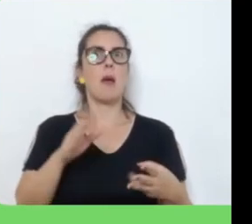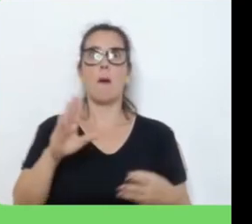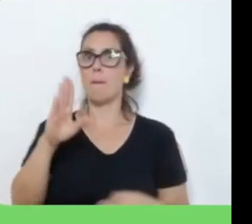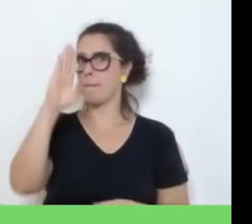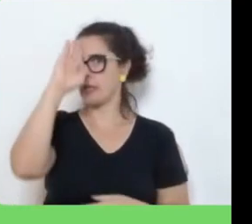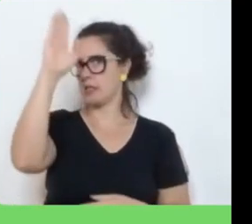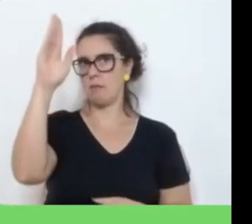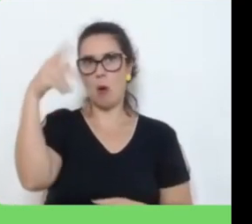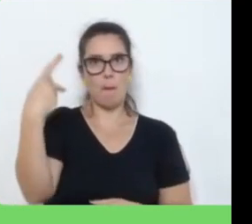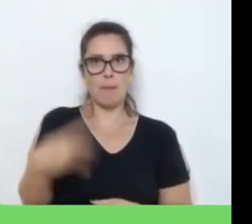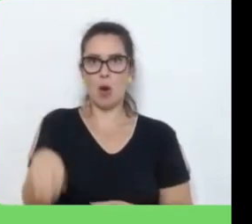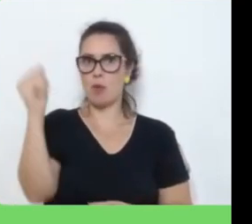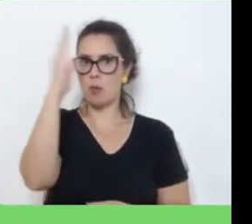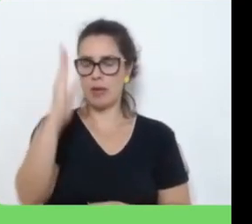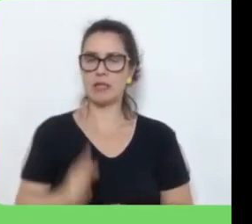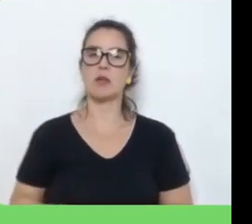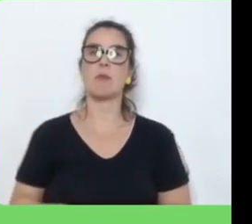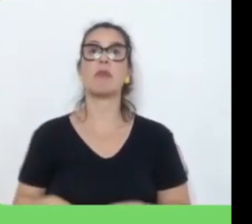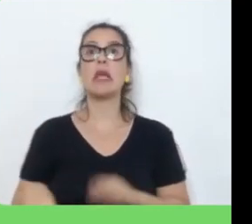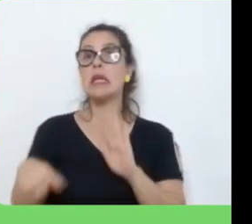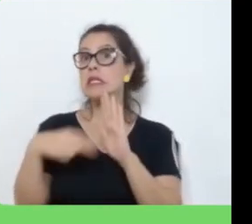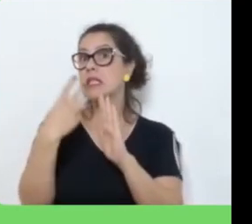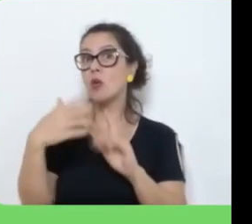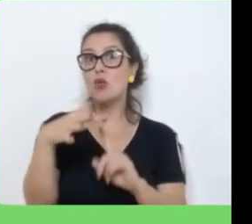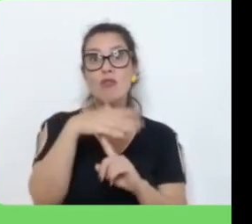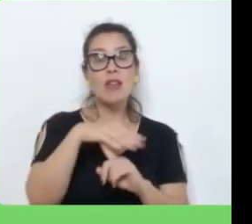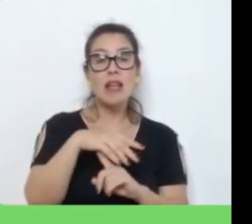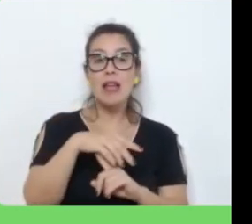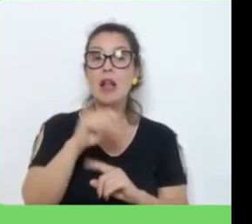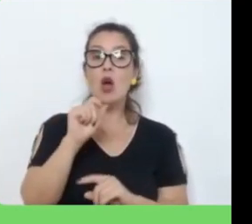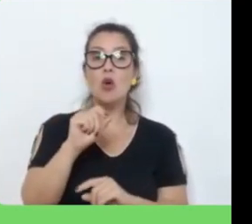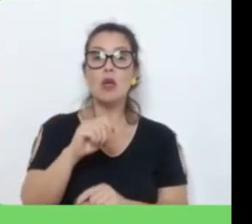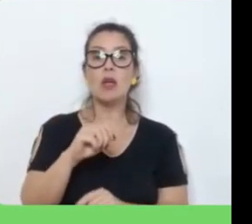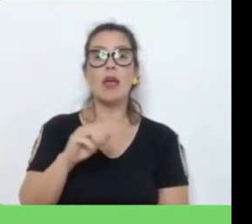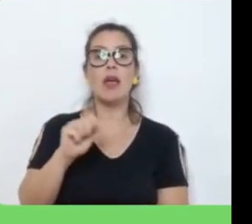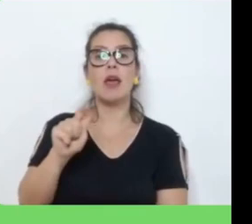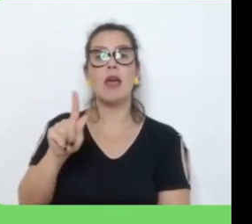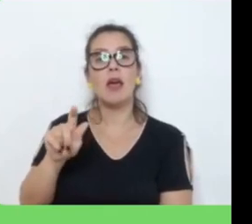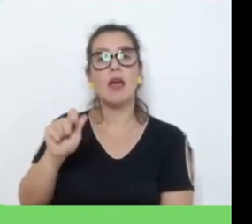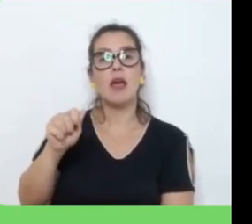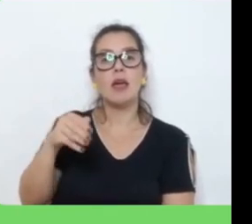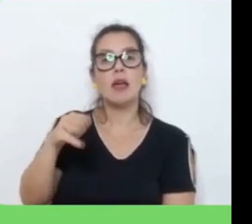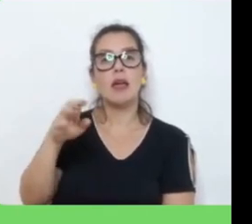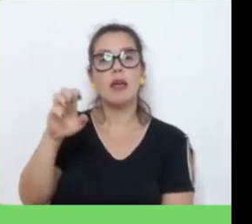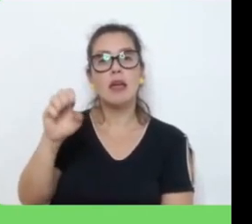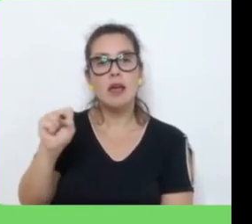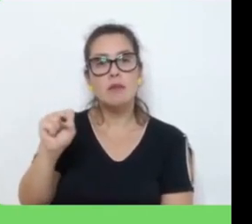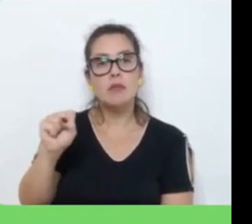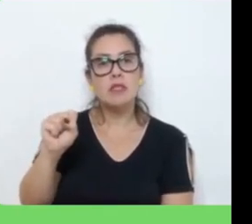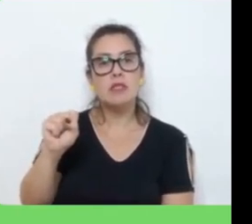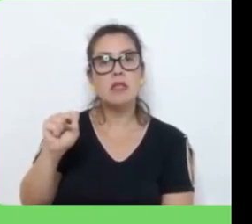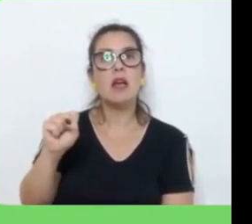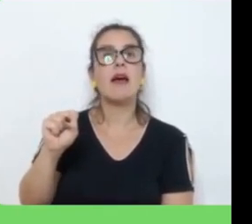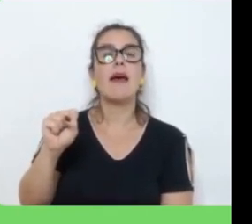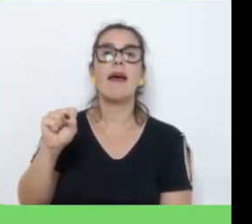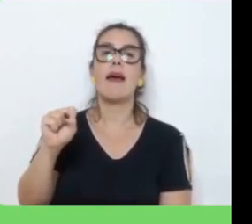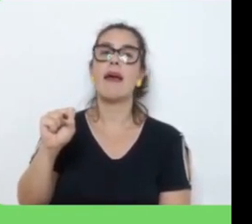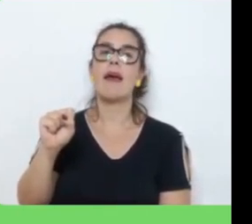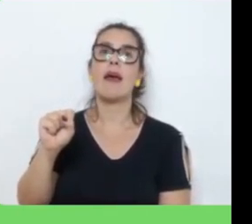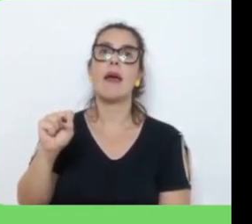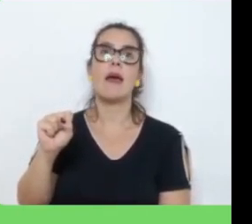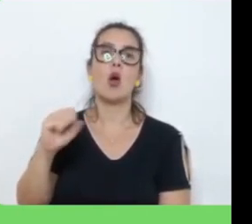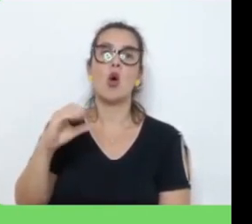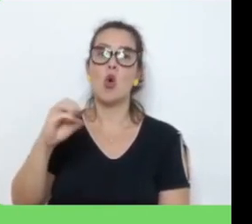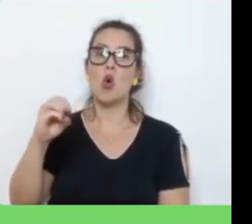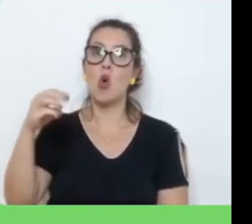games e a segunda maior feira de games tá gente a games com perdeu atualmente paraa BGS mas é efeitos pós pandemia a